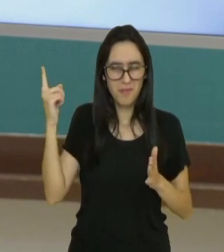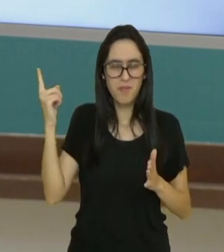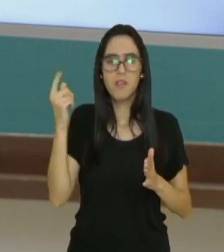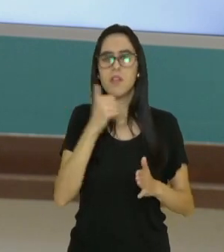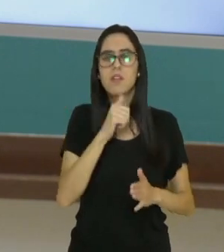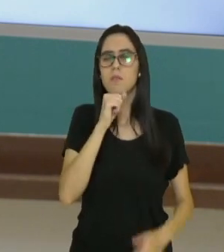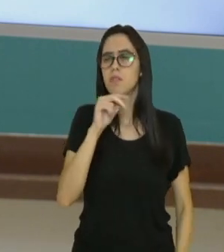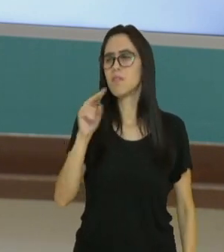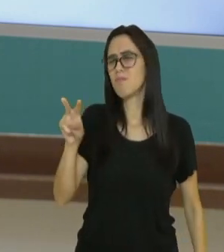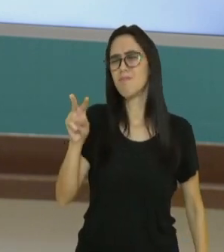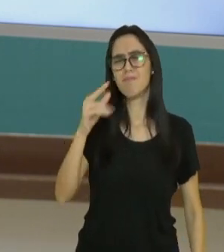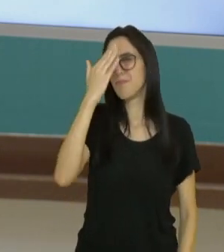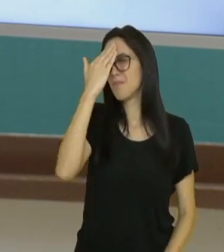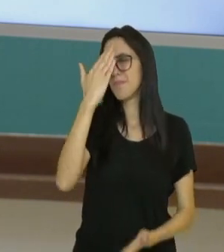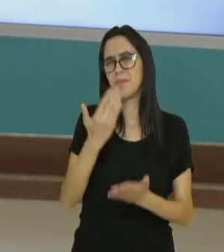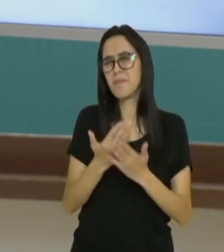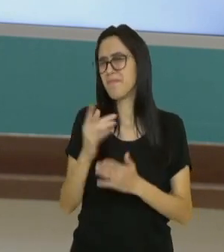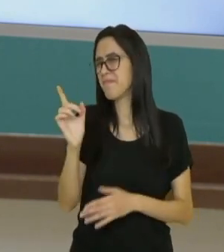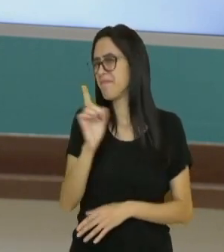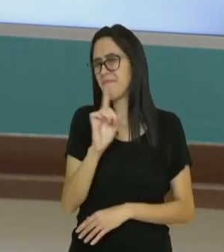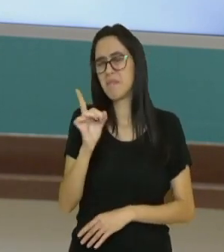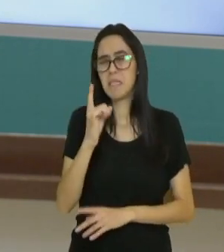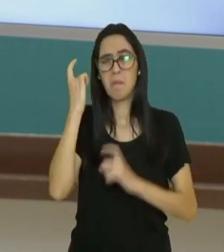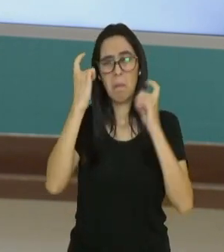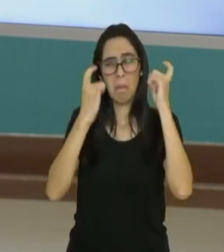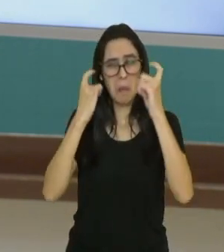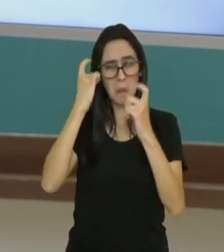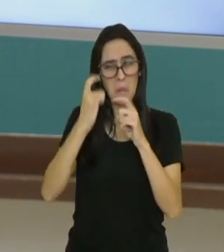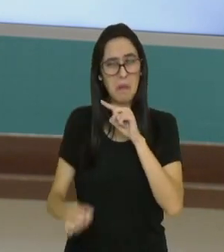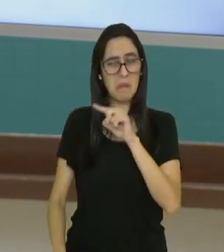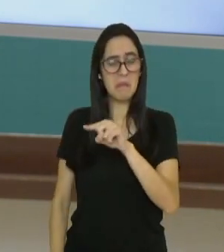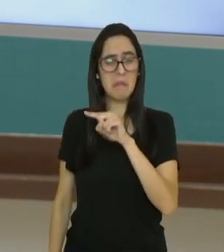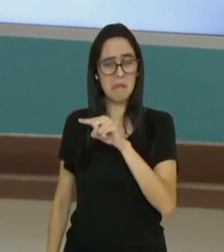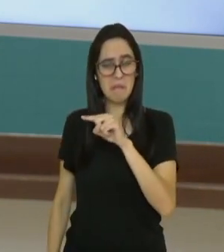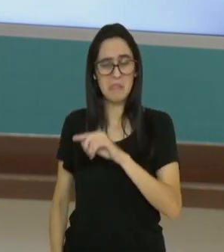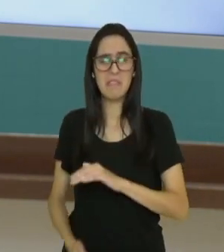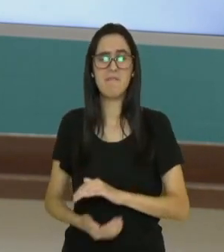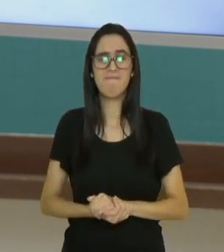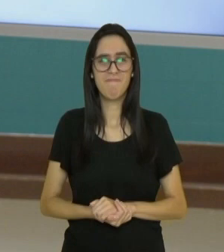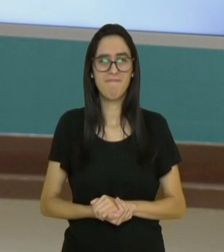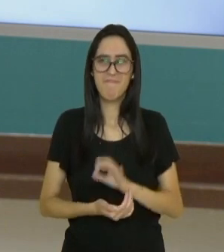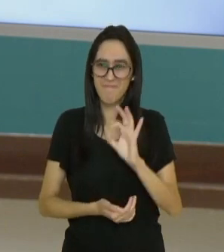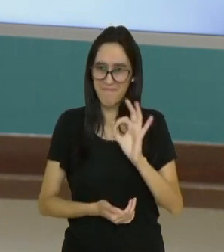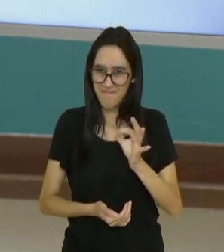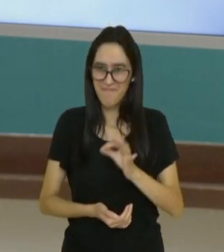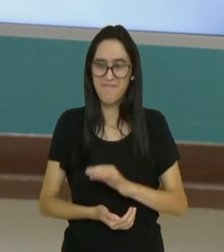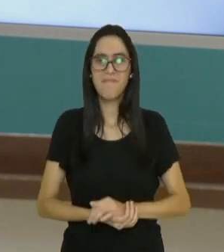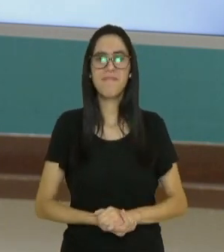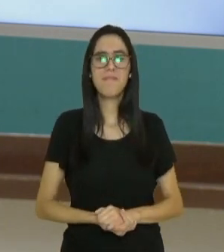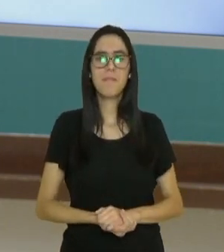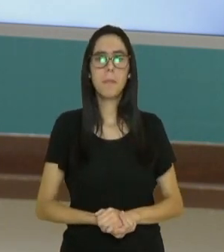não acreditava, inclusive ficou preocupada com tudo que era narrado pelo filho, certo?